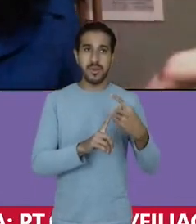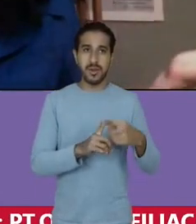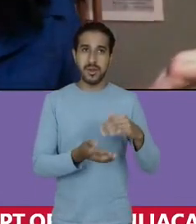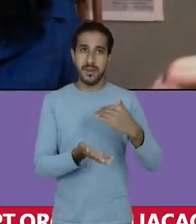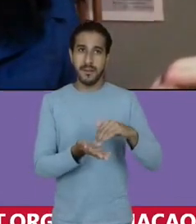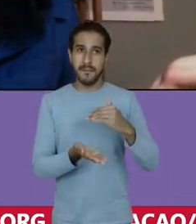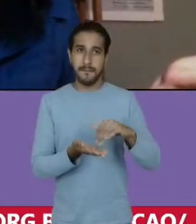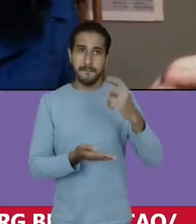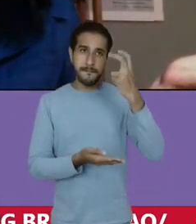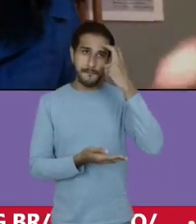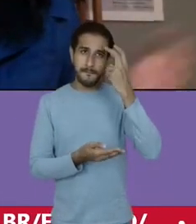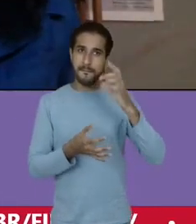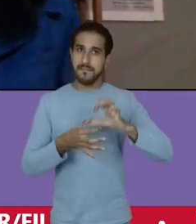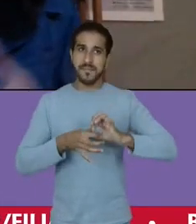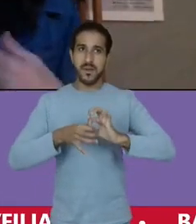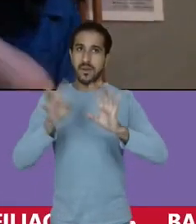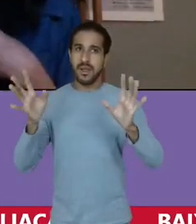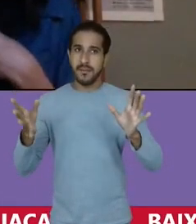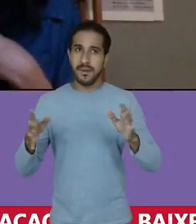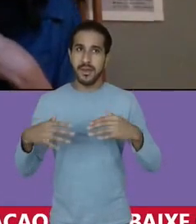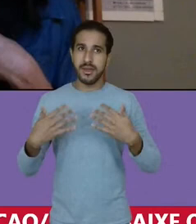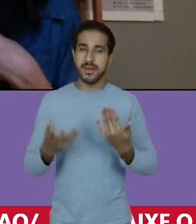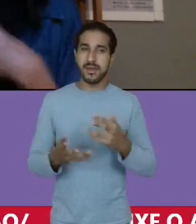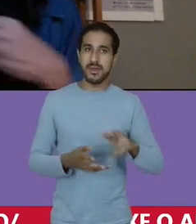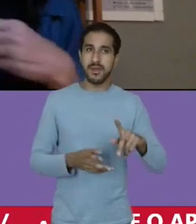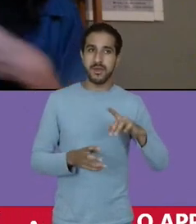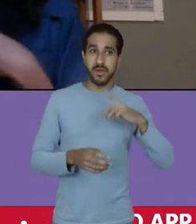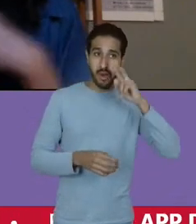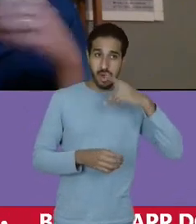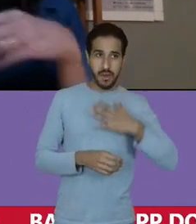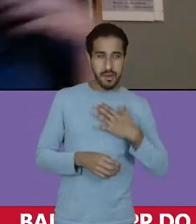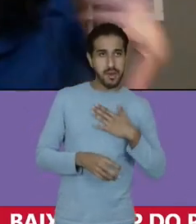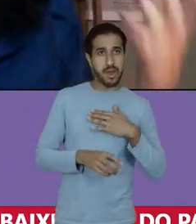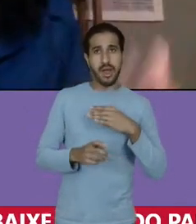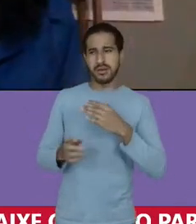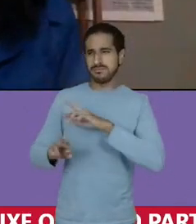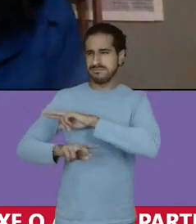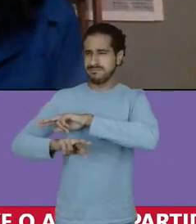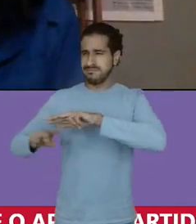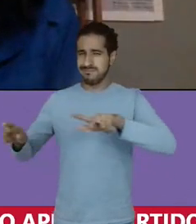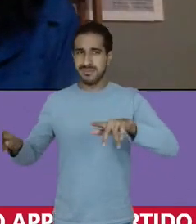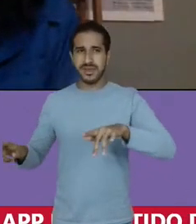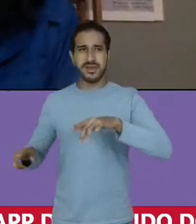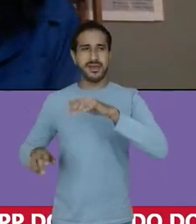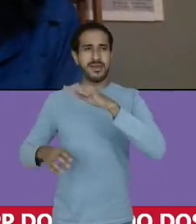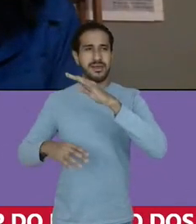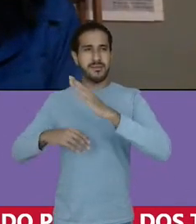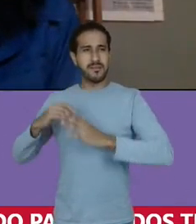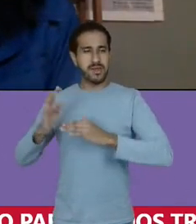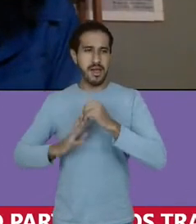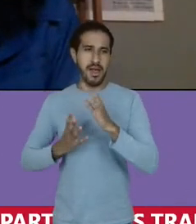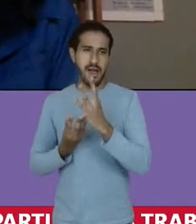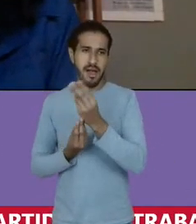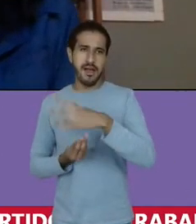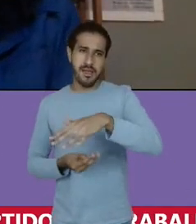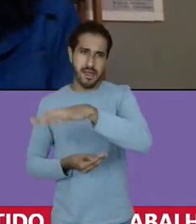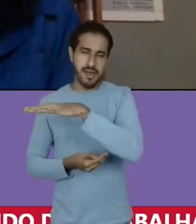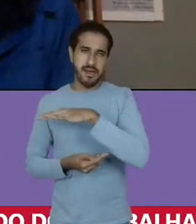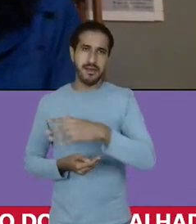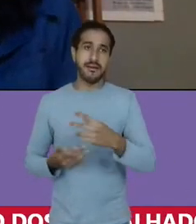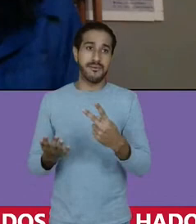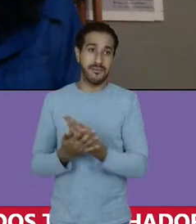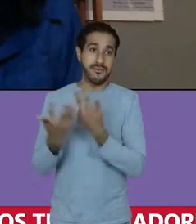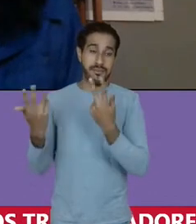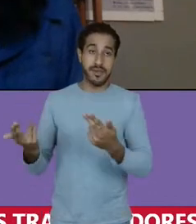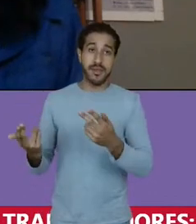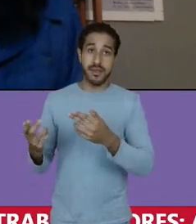a Secretaria de Cultura não libera. E aí, assim, não é só o meu caso, é o meu e o de milhares de empreendedores culturais que